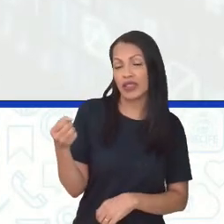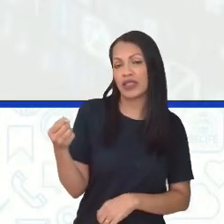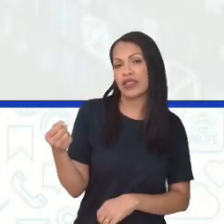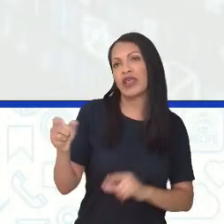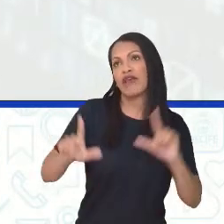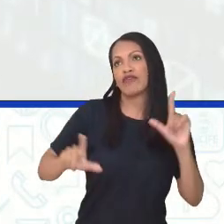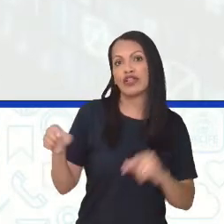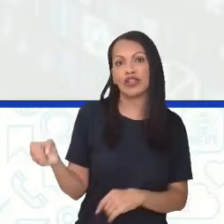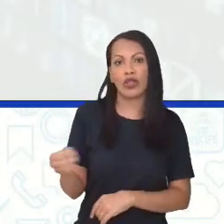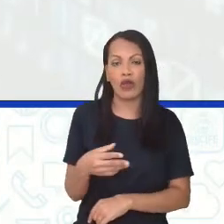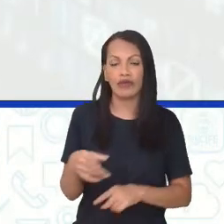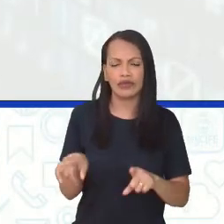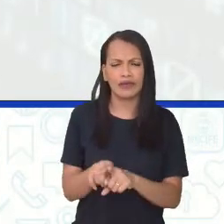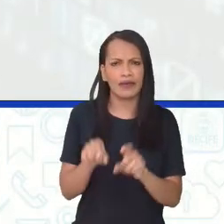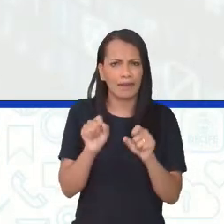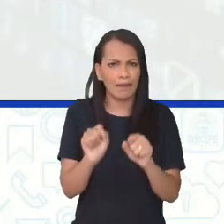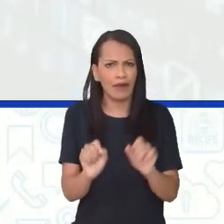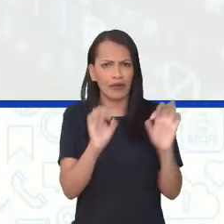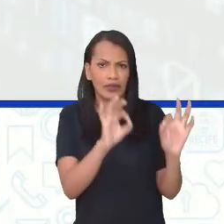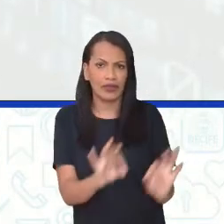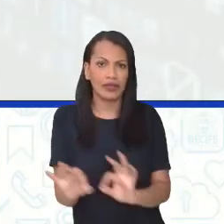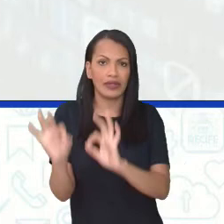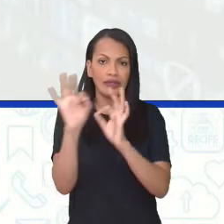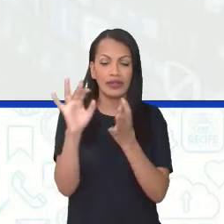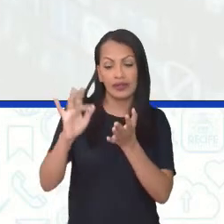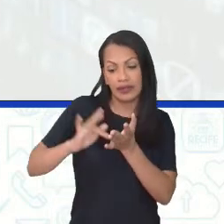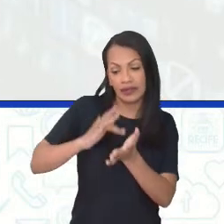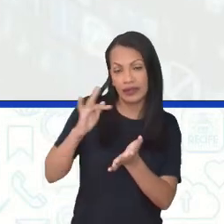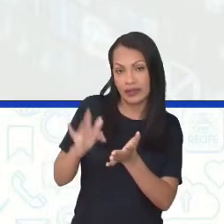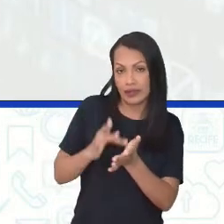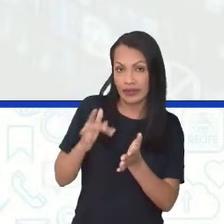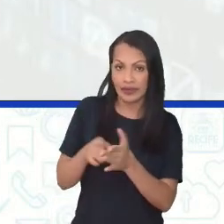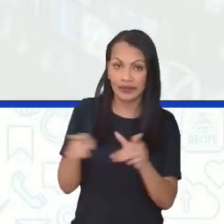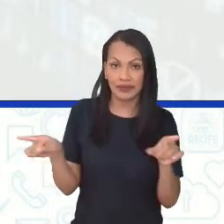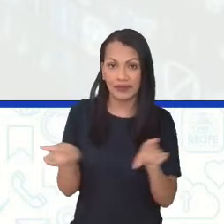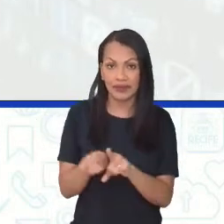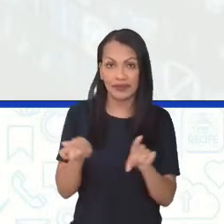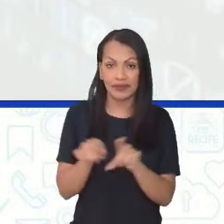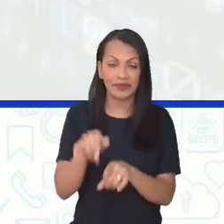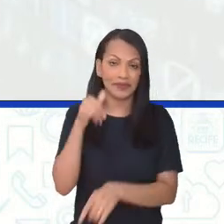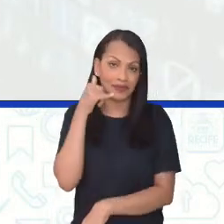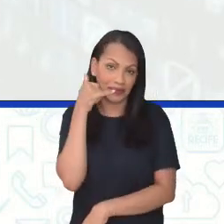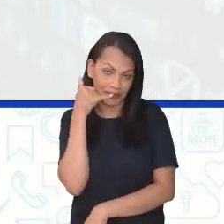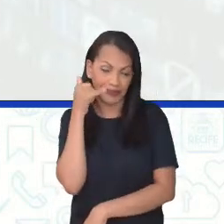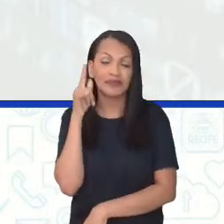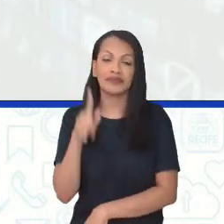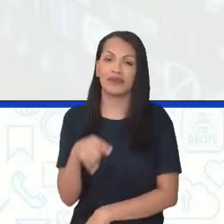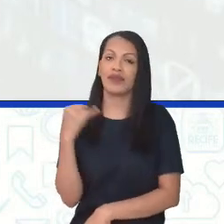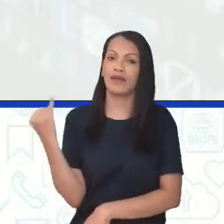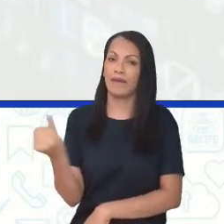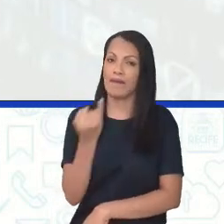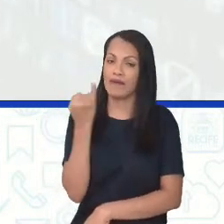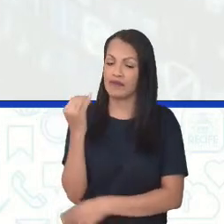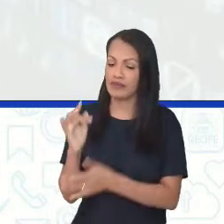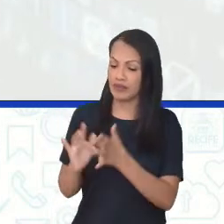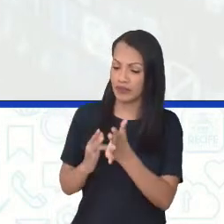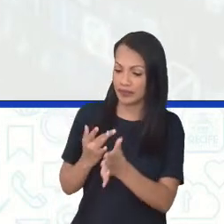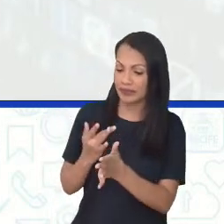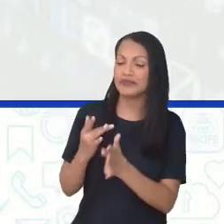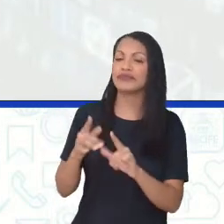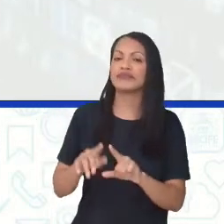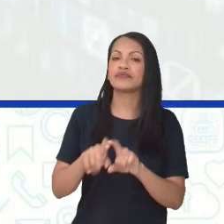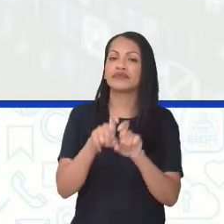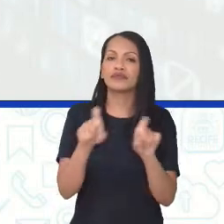seu notebook ou através do seu celular. E o importante, através do notebook e do celular, é que você pode